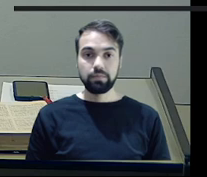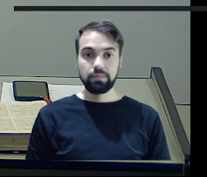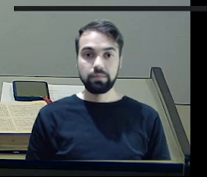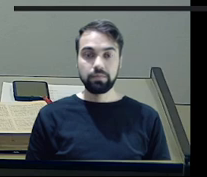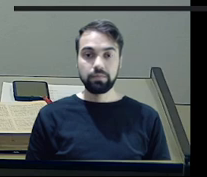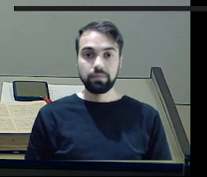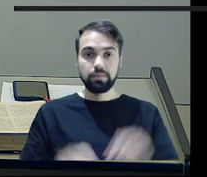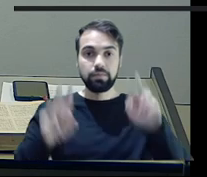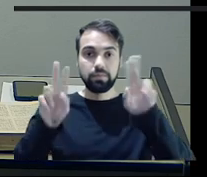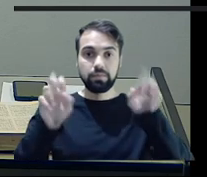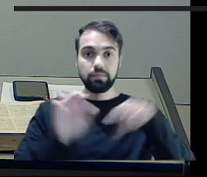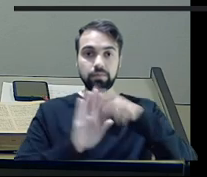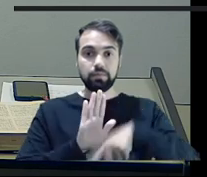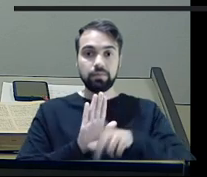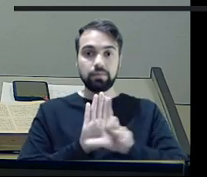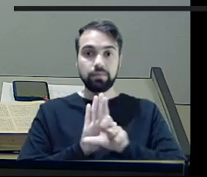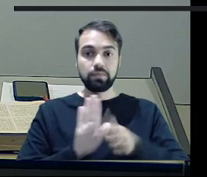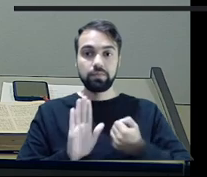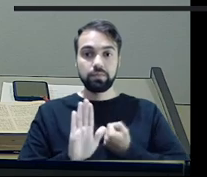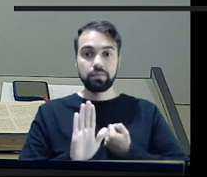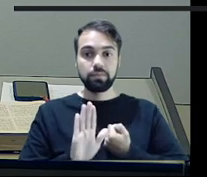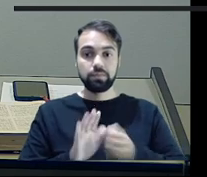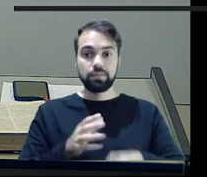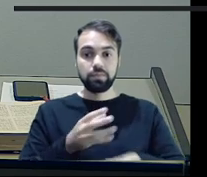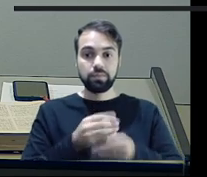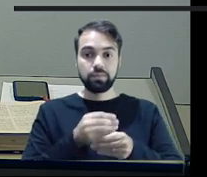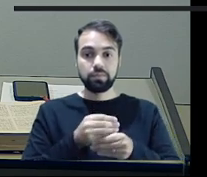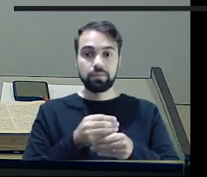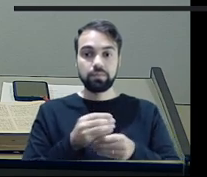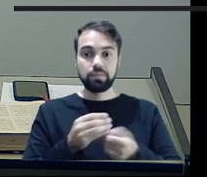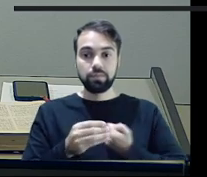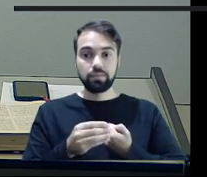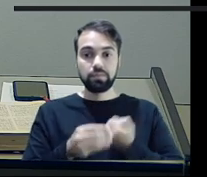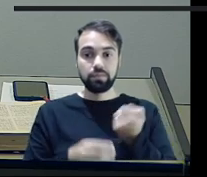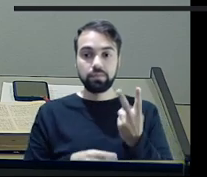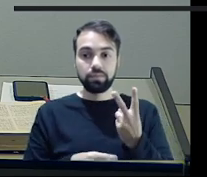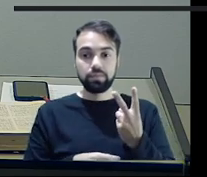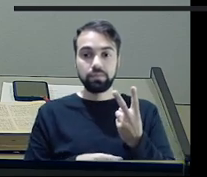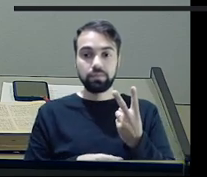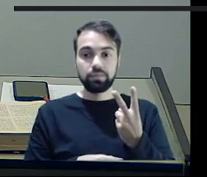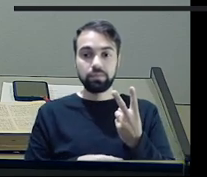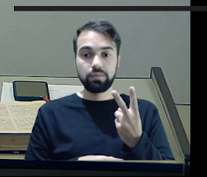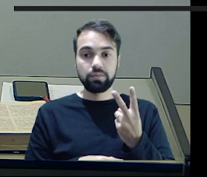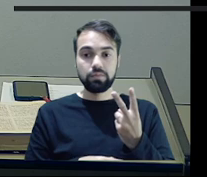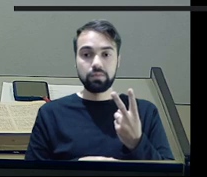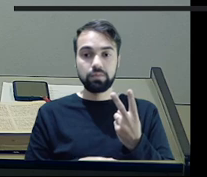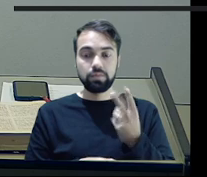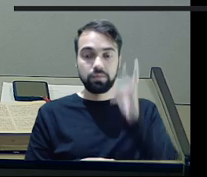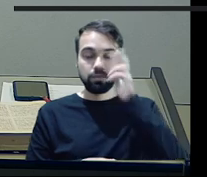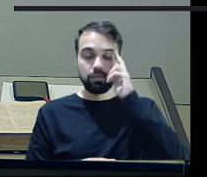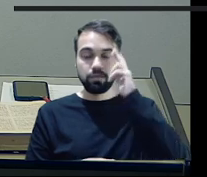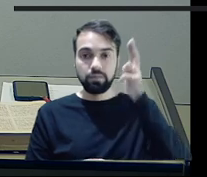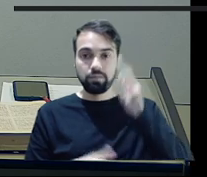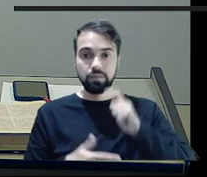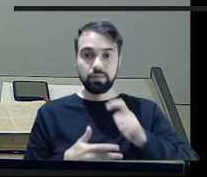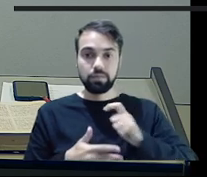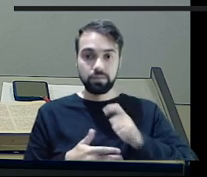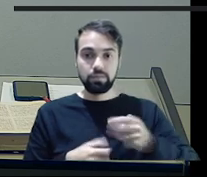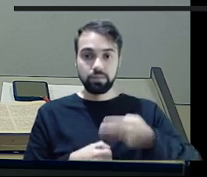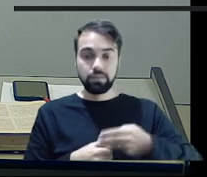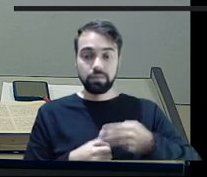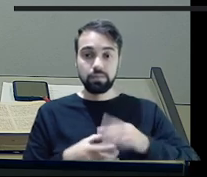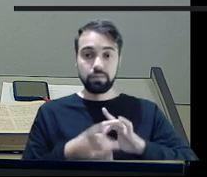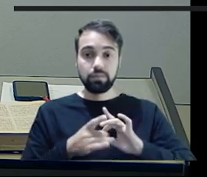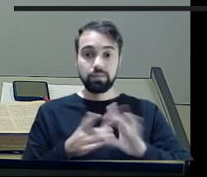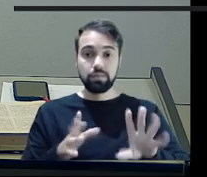Sobre o projeto de lei complementar de número 2 de 2024, de autoria do Executivo Municipal, que dispõe sobre